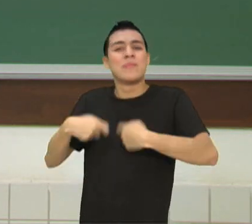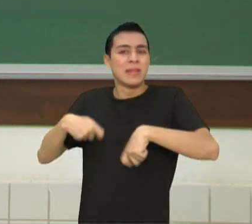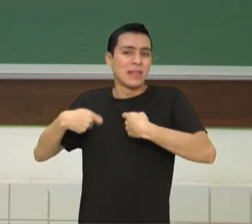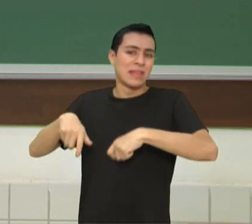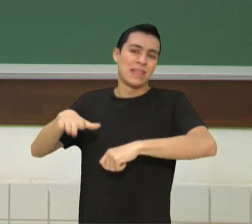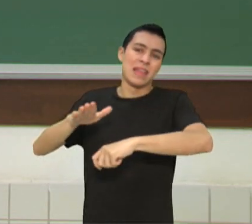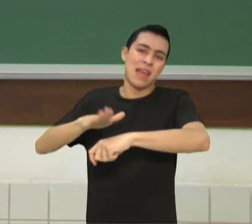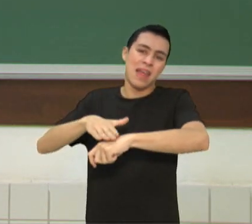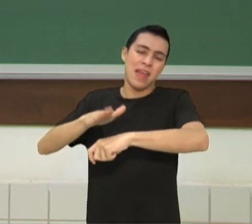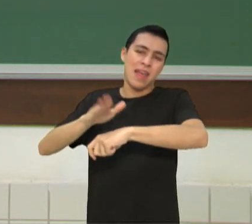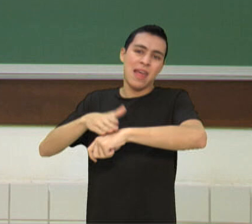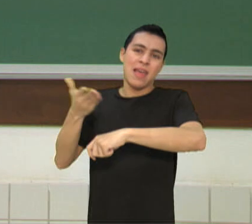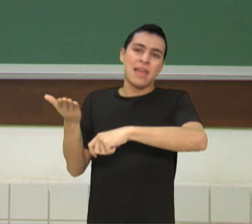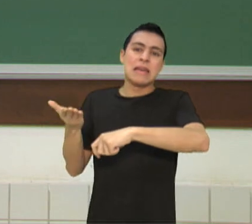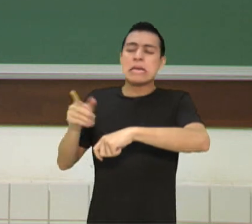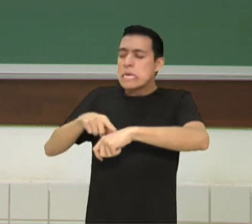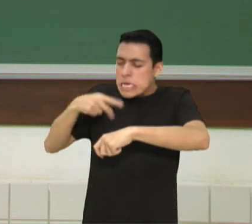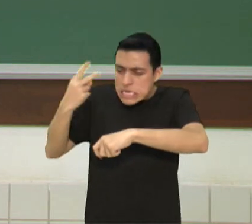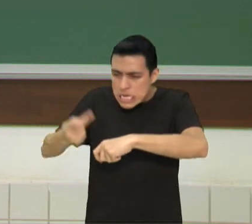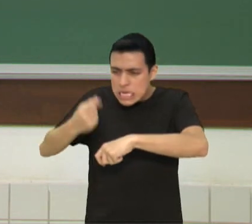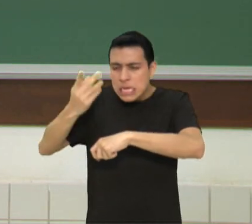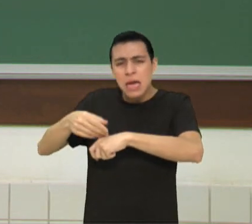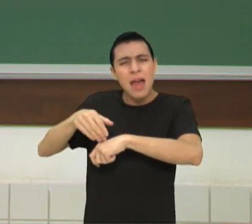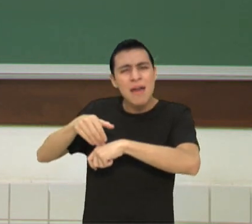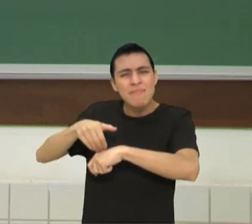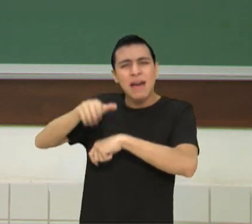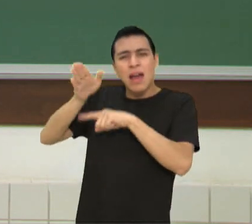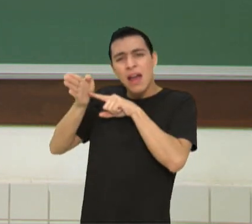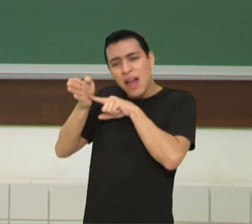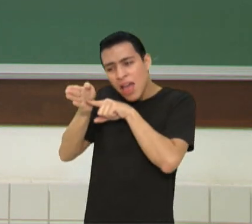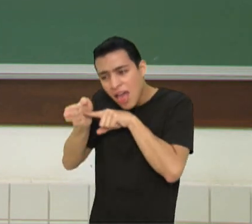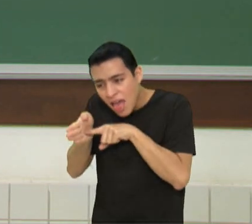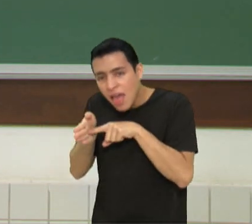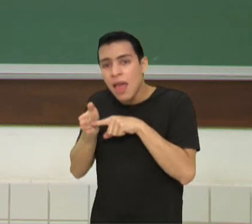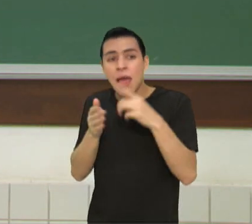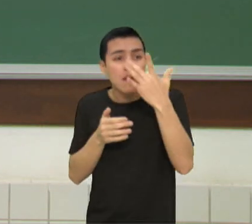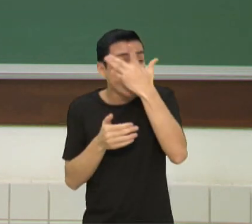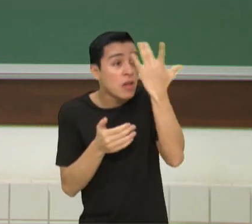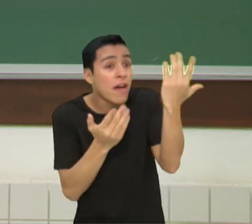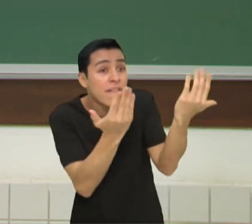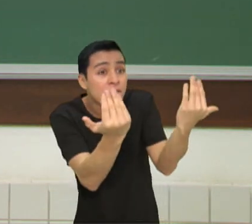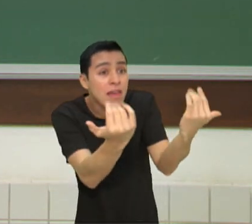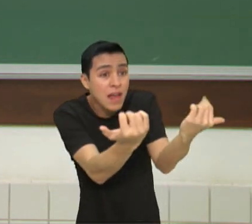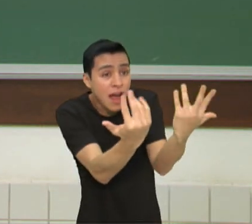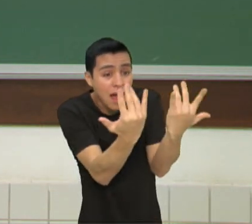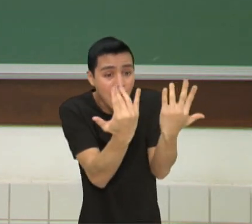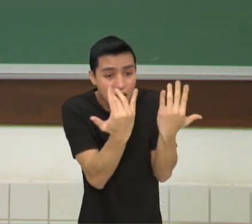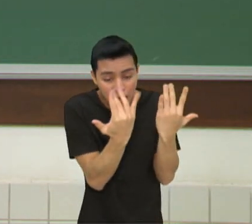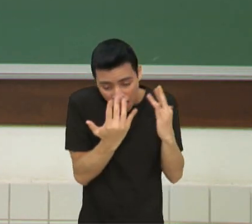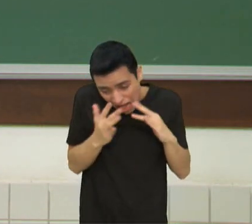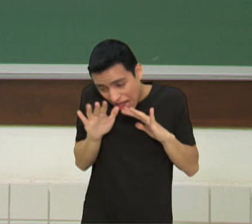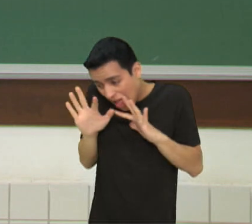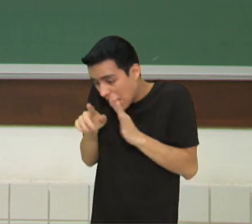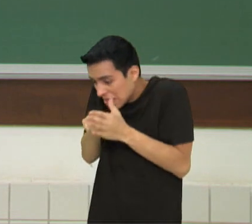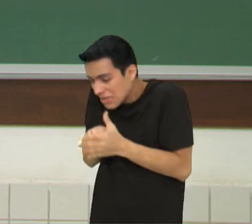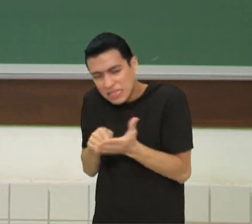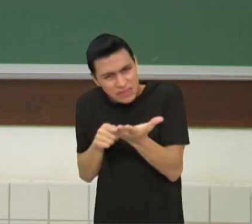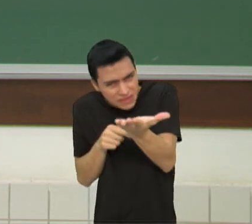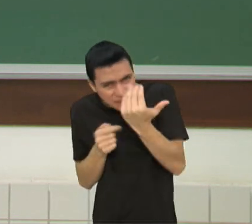tempo e precisa de mais estudo ainda. Precisamos de gente para estudar. Estudem.